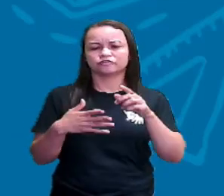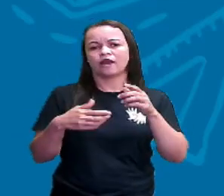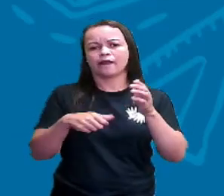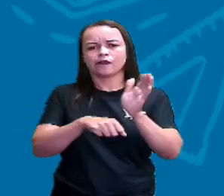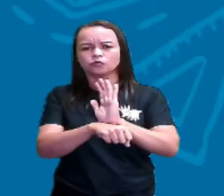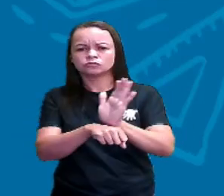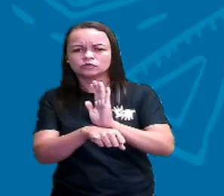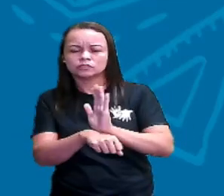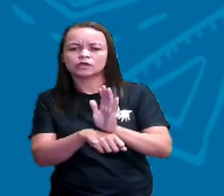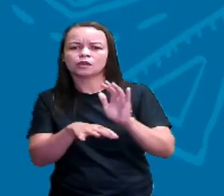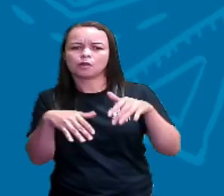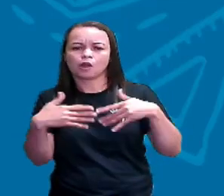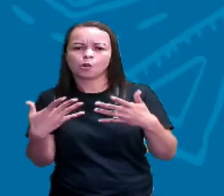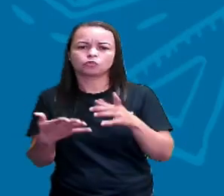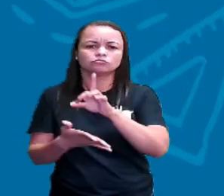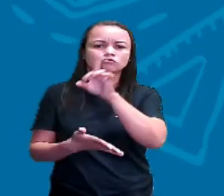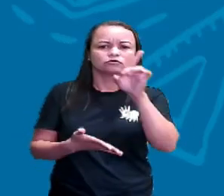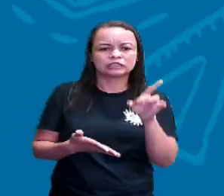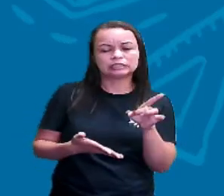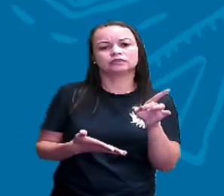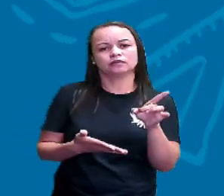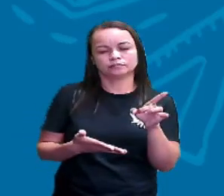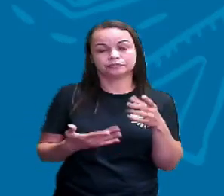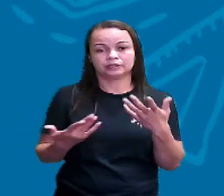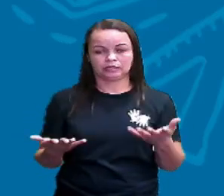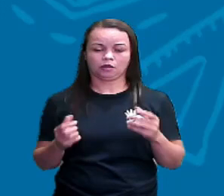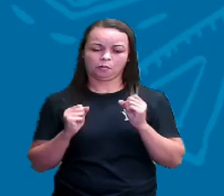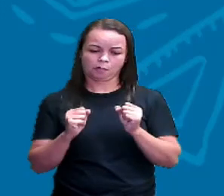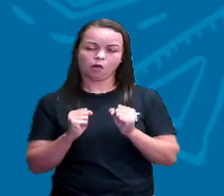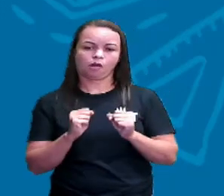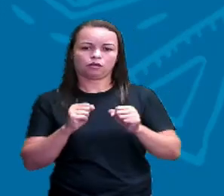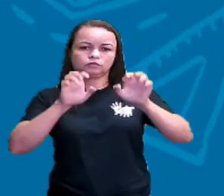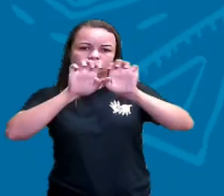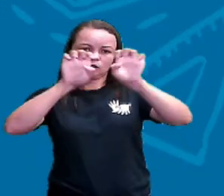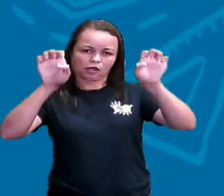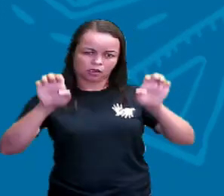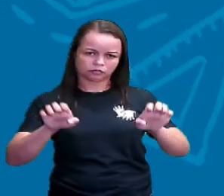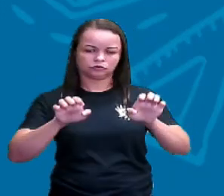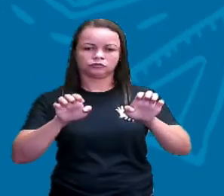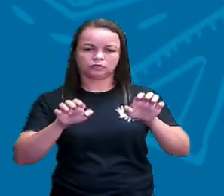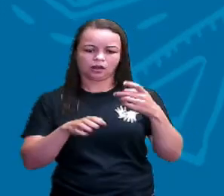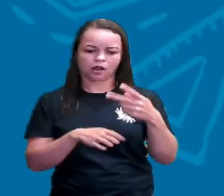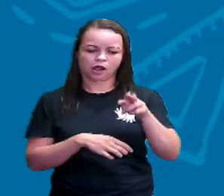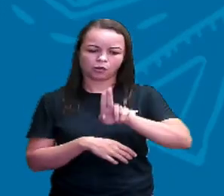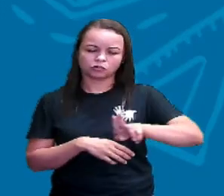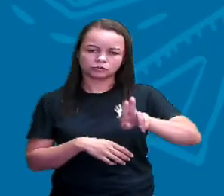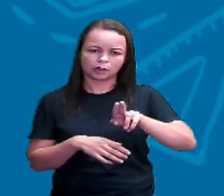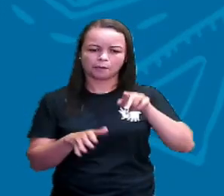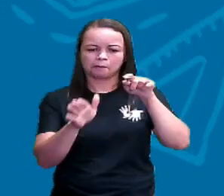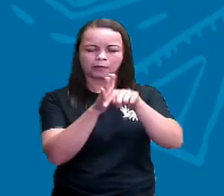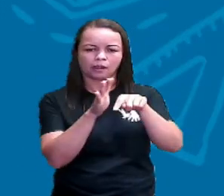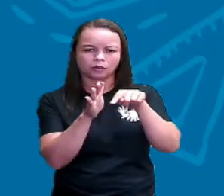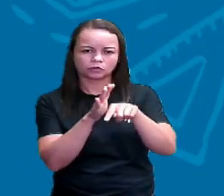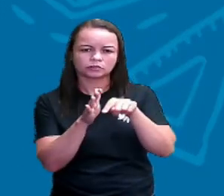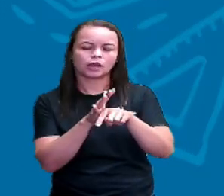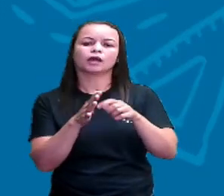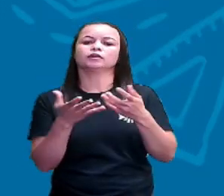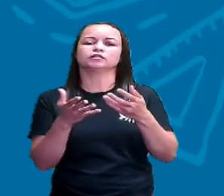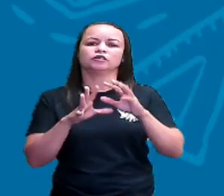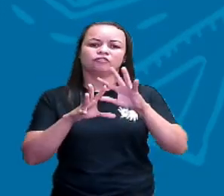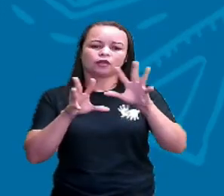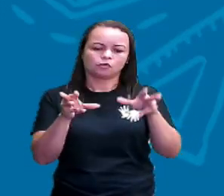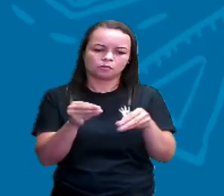Ao cinema. Certo? Então a gente pode usar essa estrutura sempre para perguntar e aí a gente vai complementar com